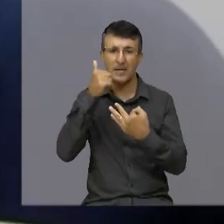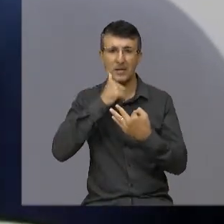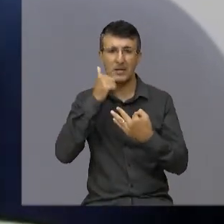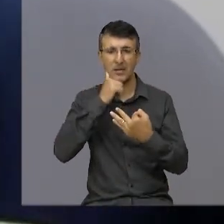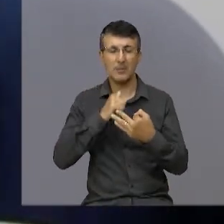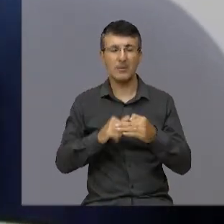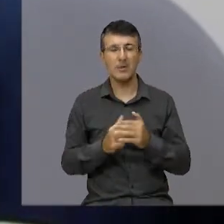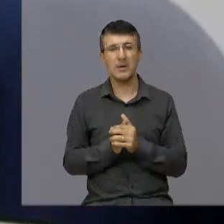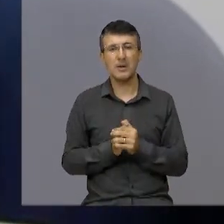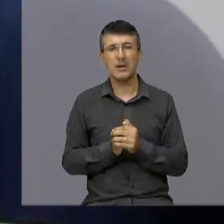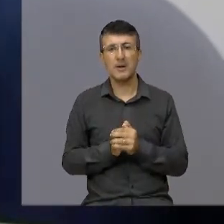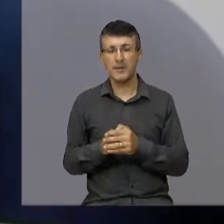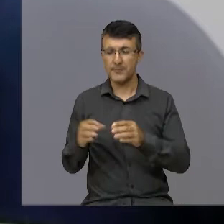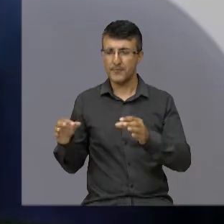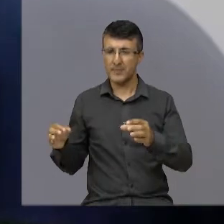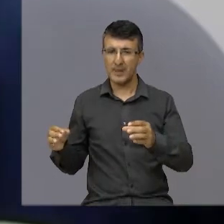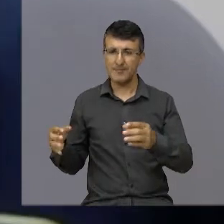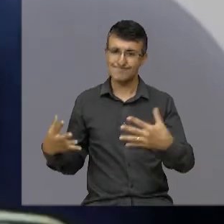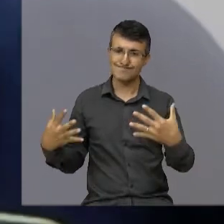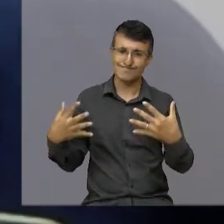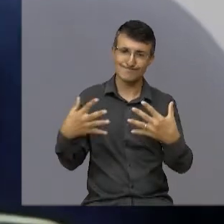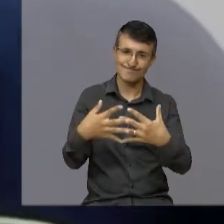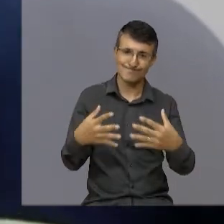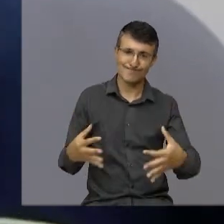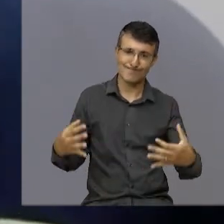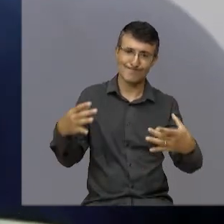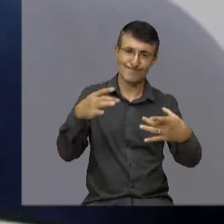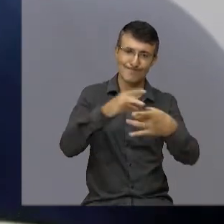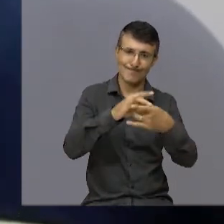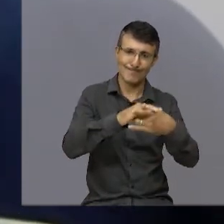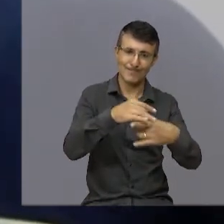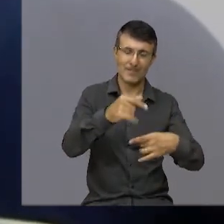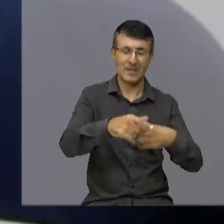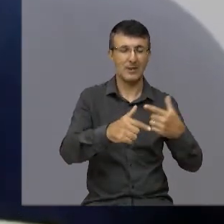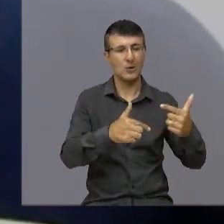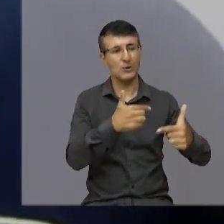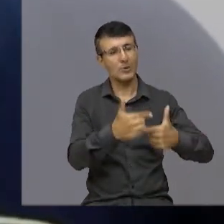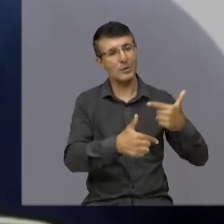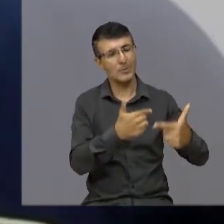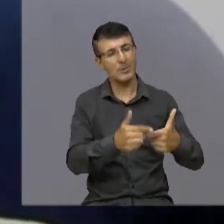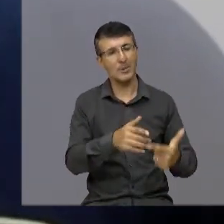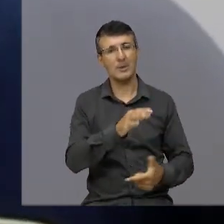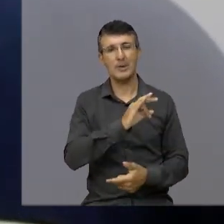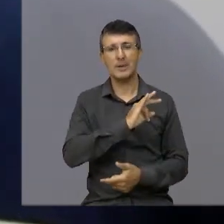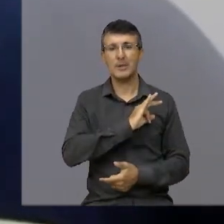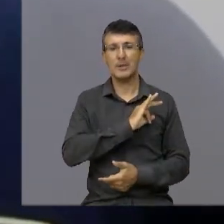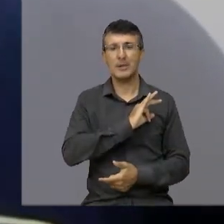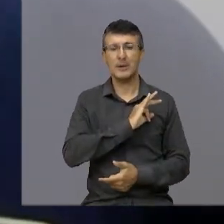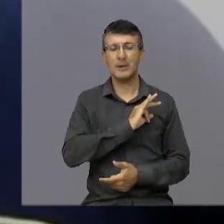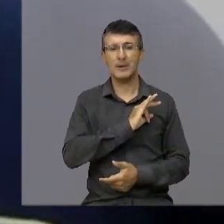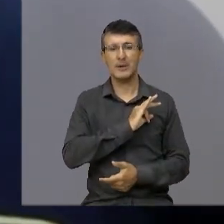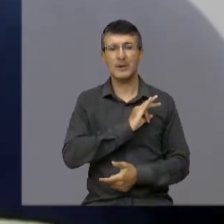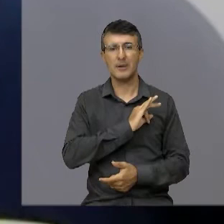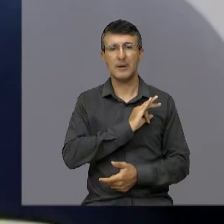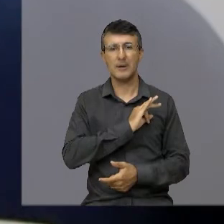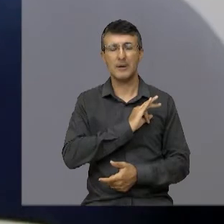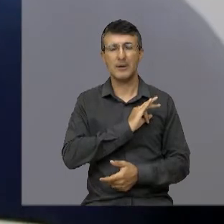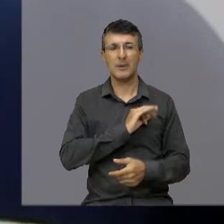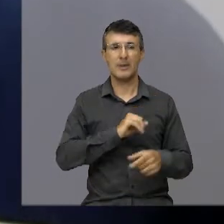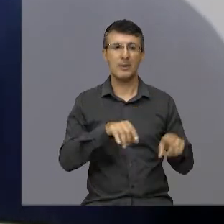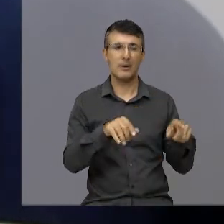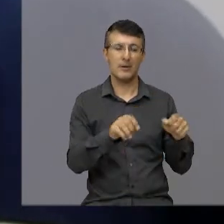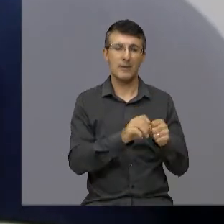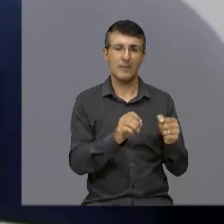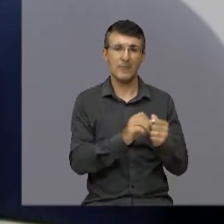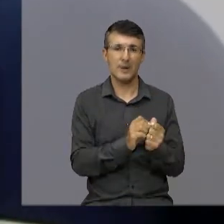faz. Então, nós temos um trabalho de conscientização que são nas escolas, que infelizmente a gente não está conseguindo desempenhar